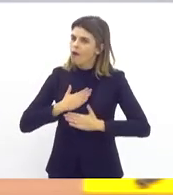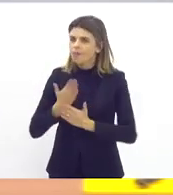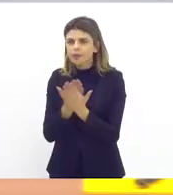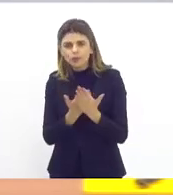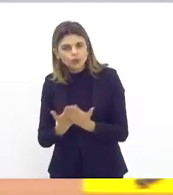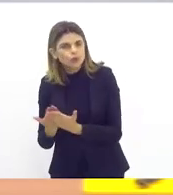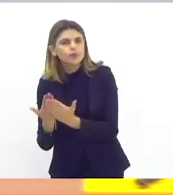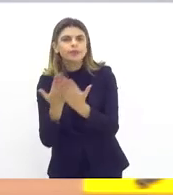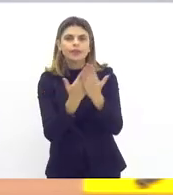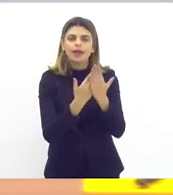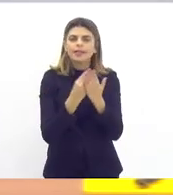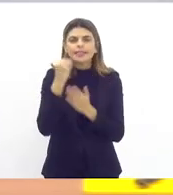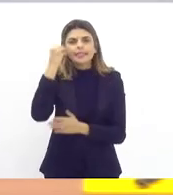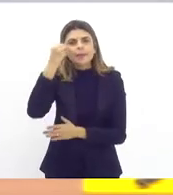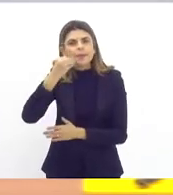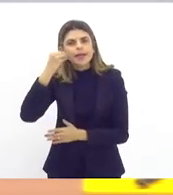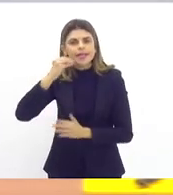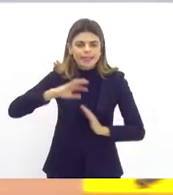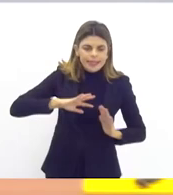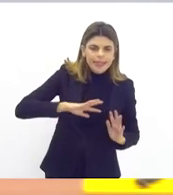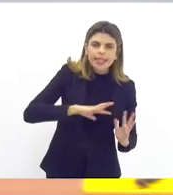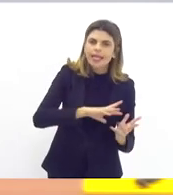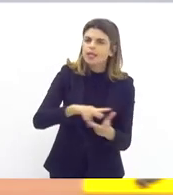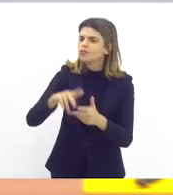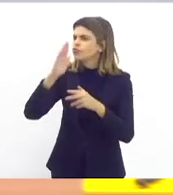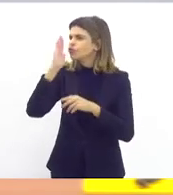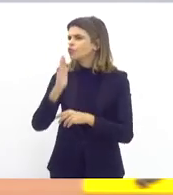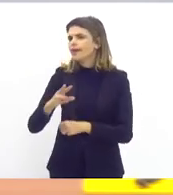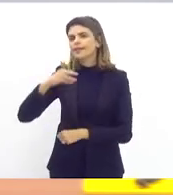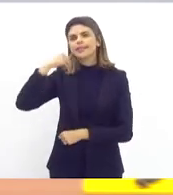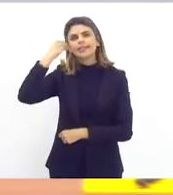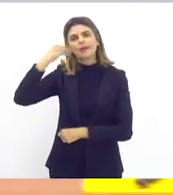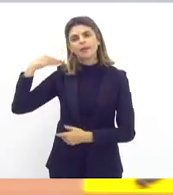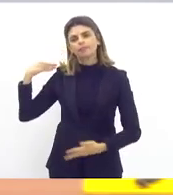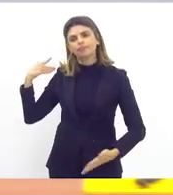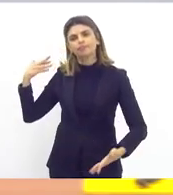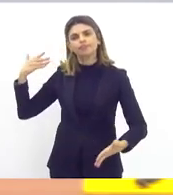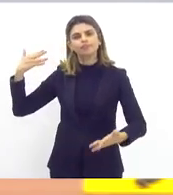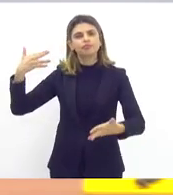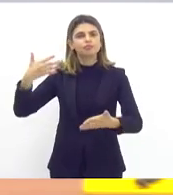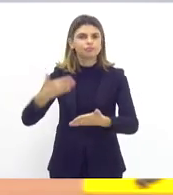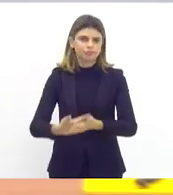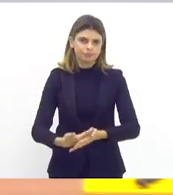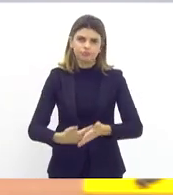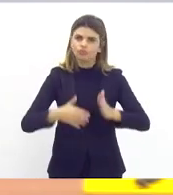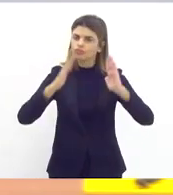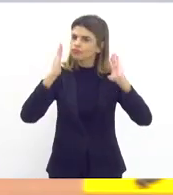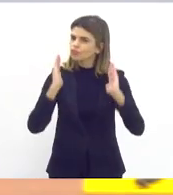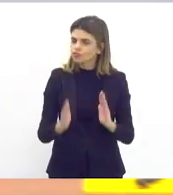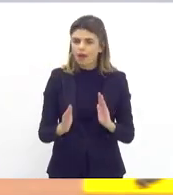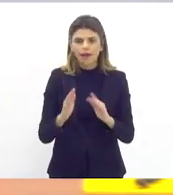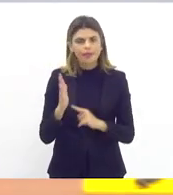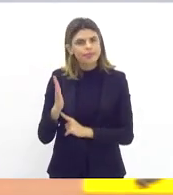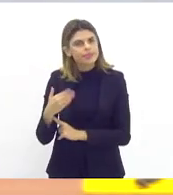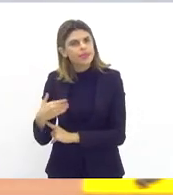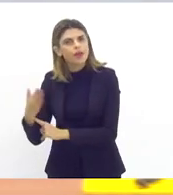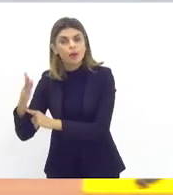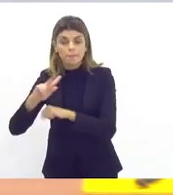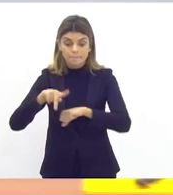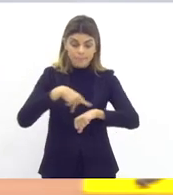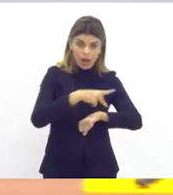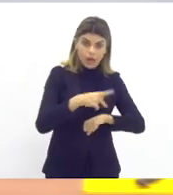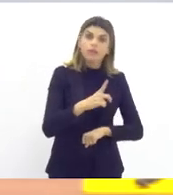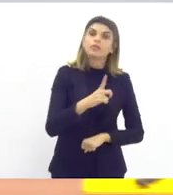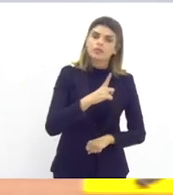várias experiências internacionais. Tá? Tem vários, já tiveram várias reuniões, com apoio inclusive do BID, de países que